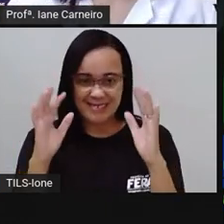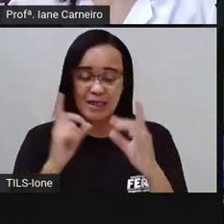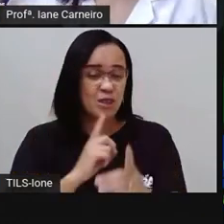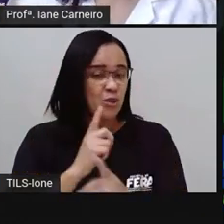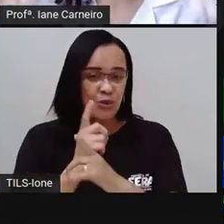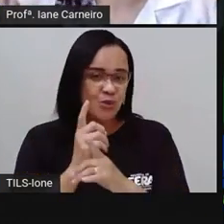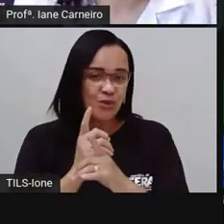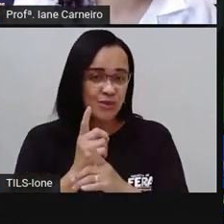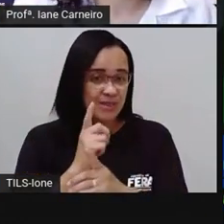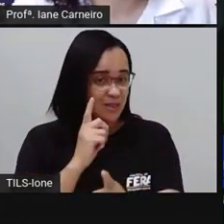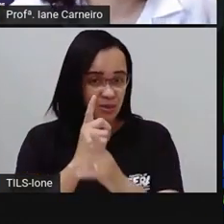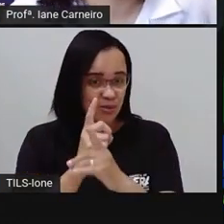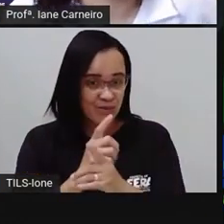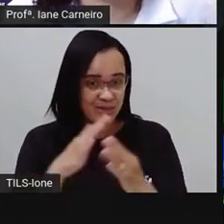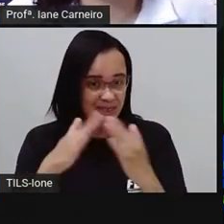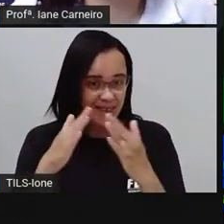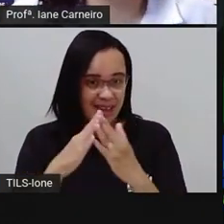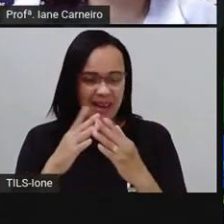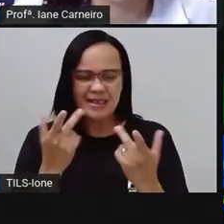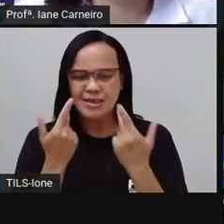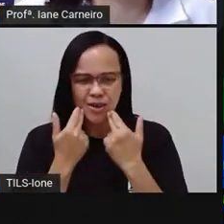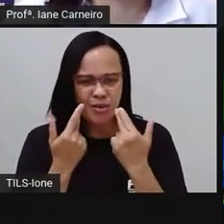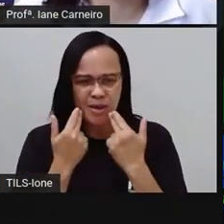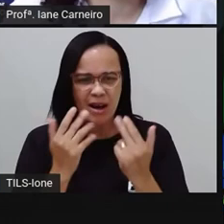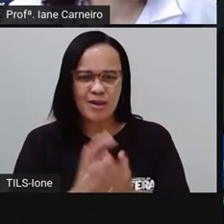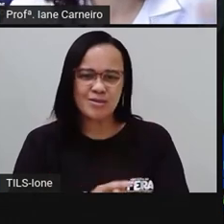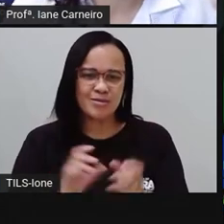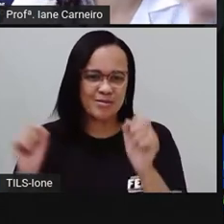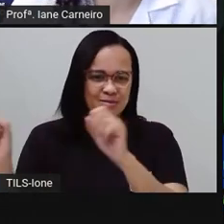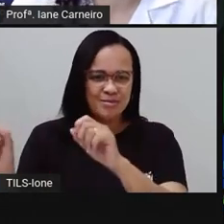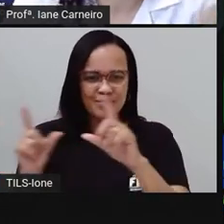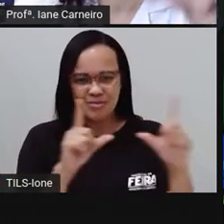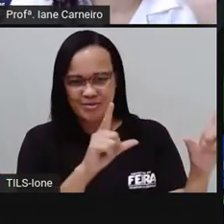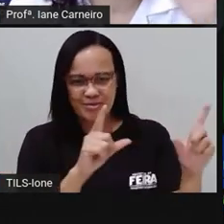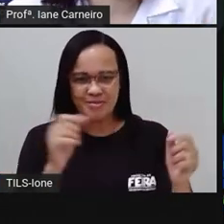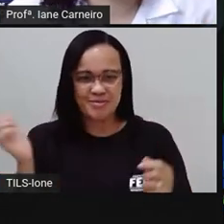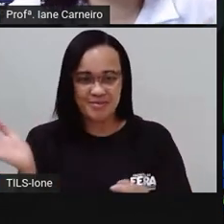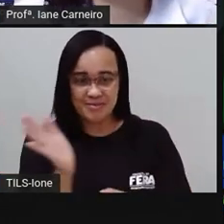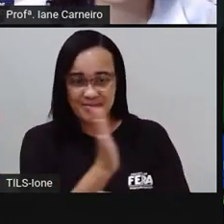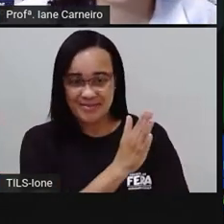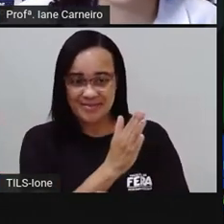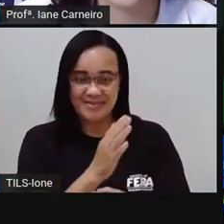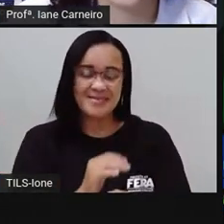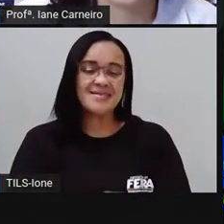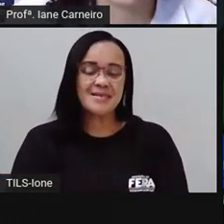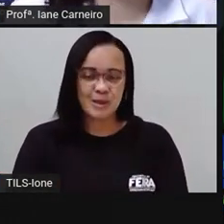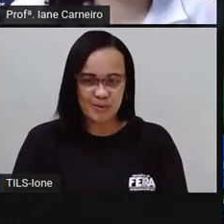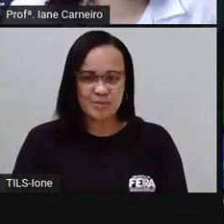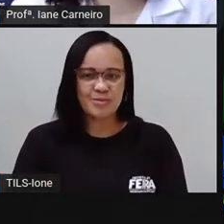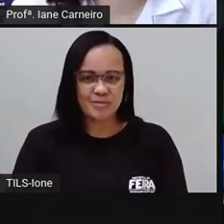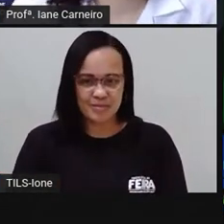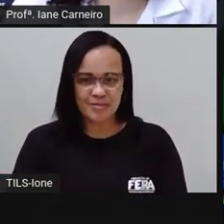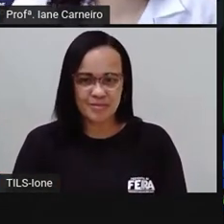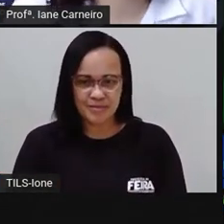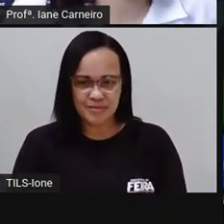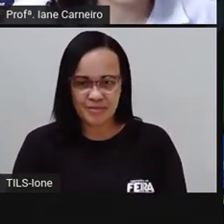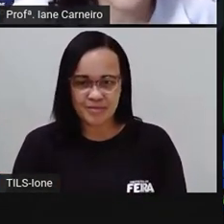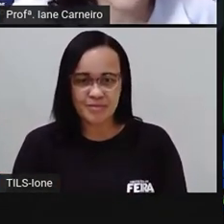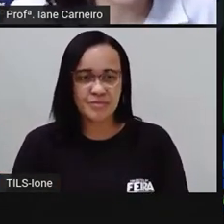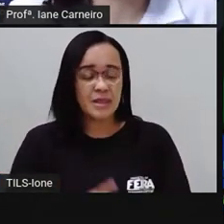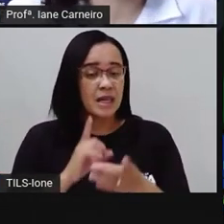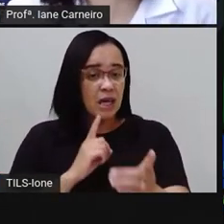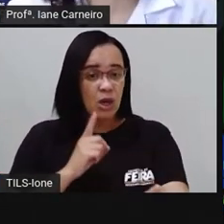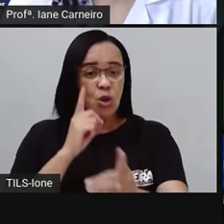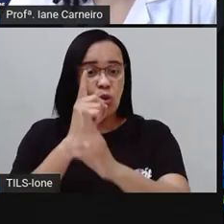vocês. É a prova passar esse aqui, tá certo? A gente não tem, não é da nossa região ter luva. Próximo, ó. Encontrar